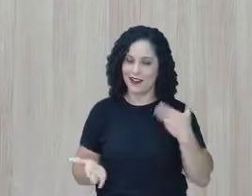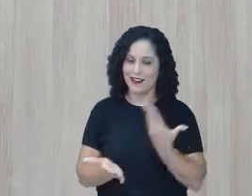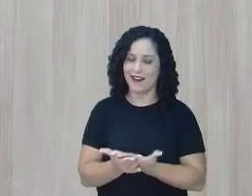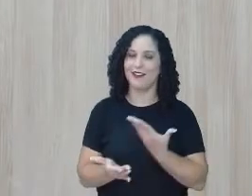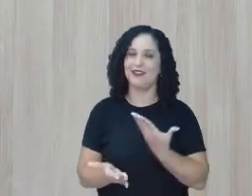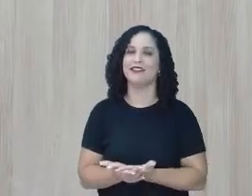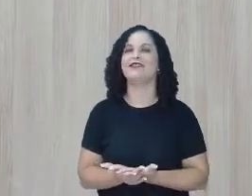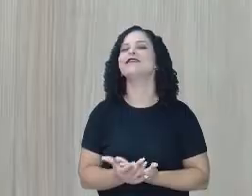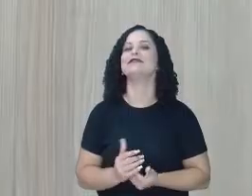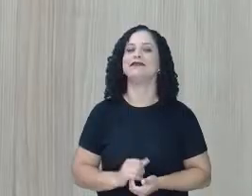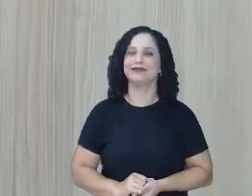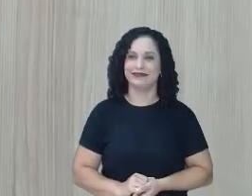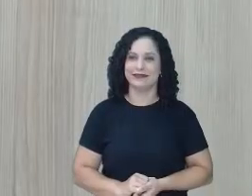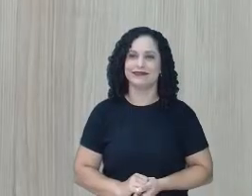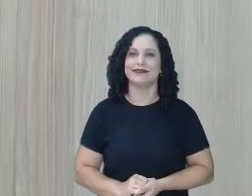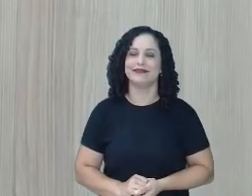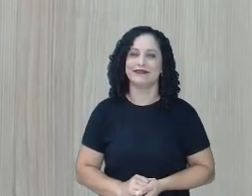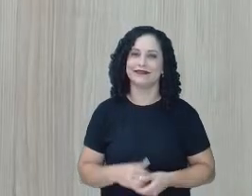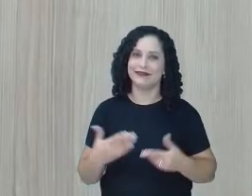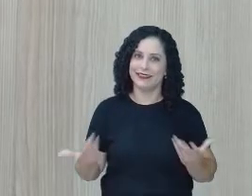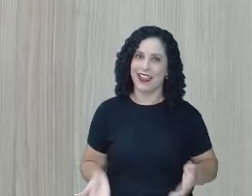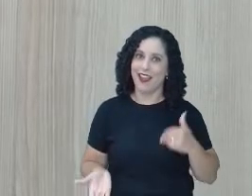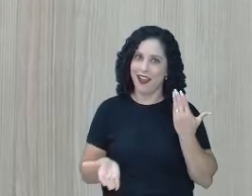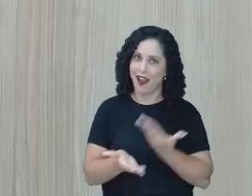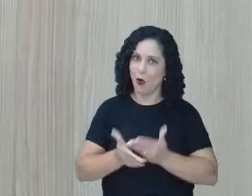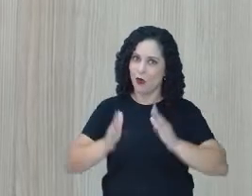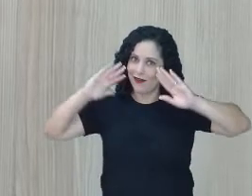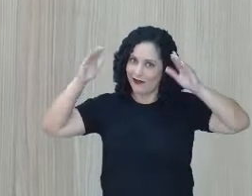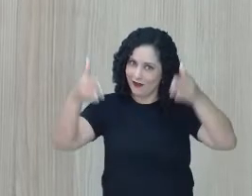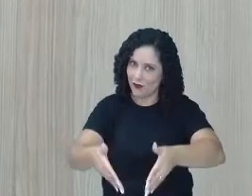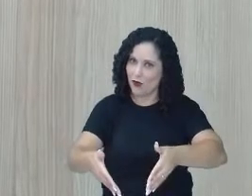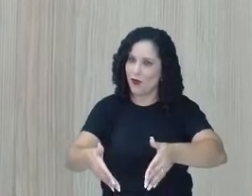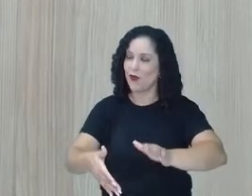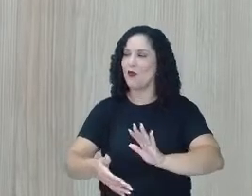certo? Né? Eu falo, da aula.